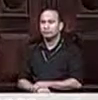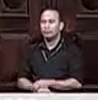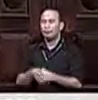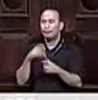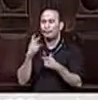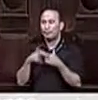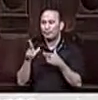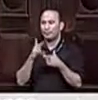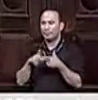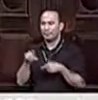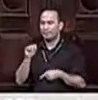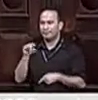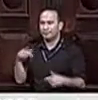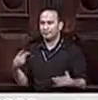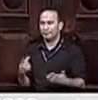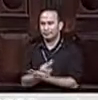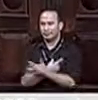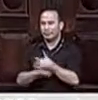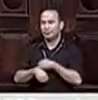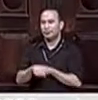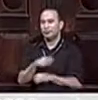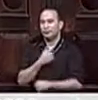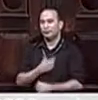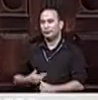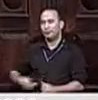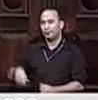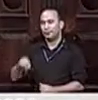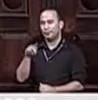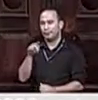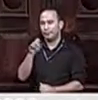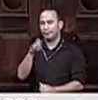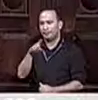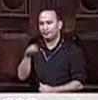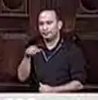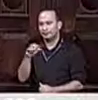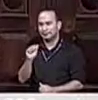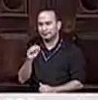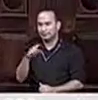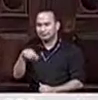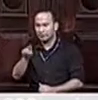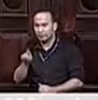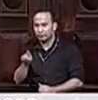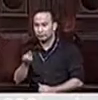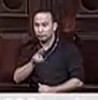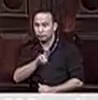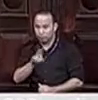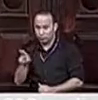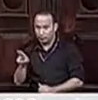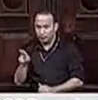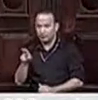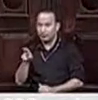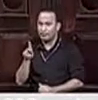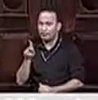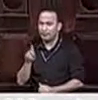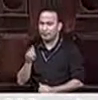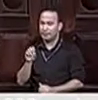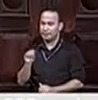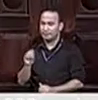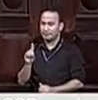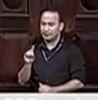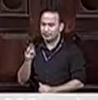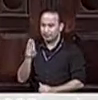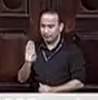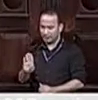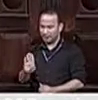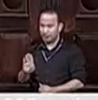desastre que foi a gestão do Pezão. Em nome da nossa bancada do PSDB, composto por